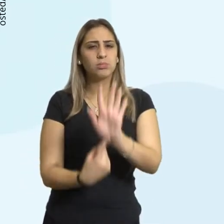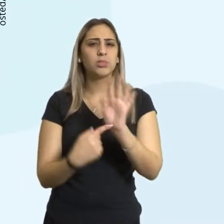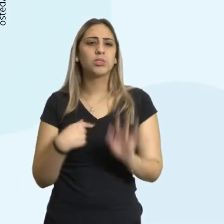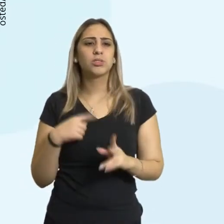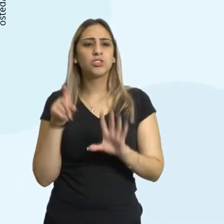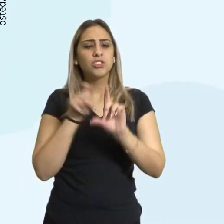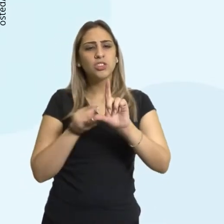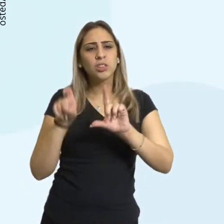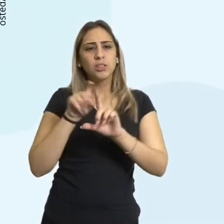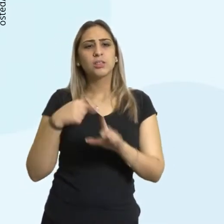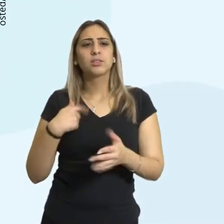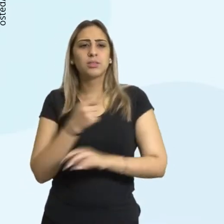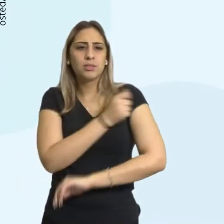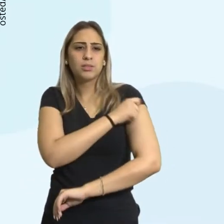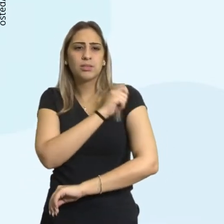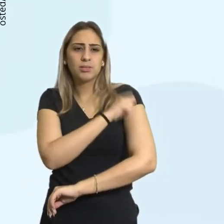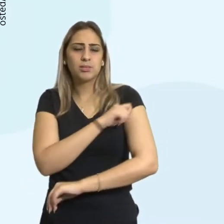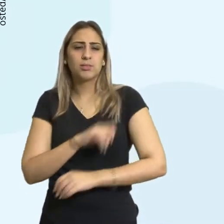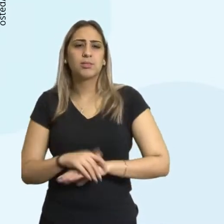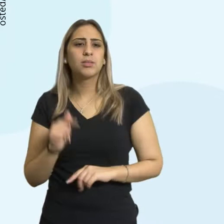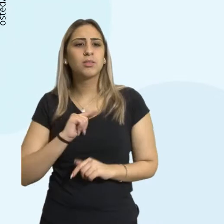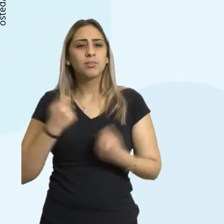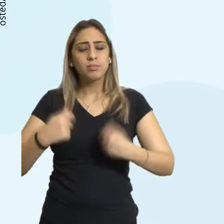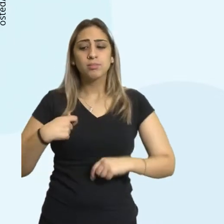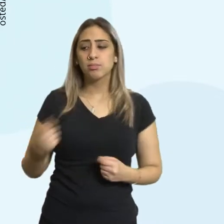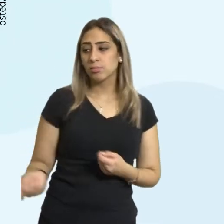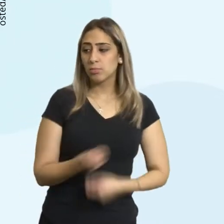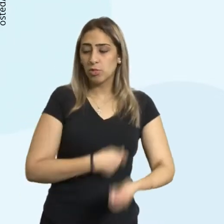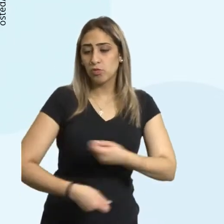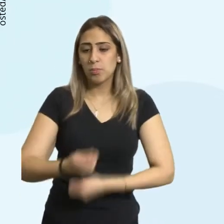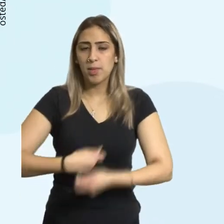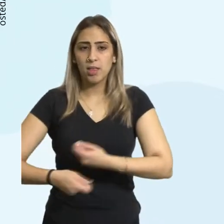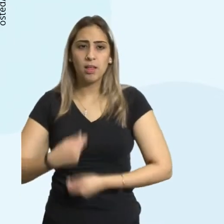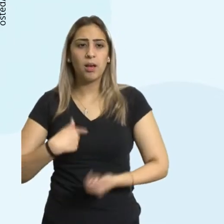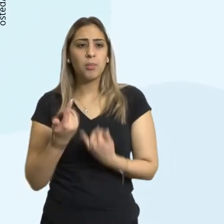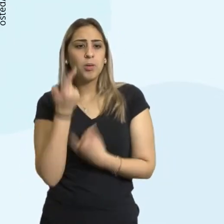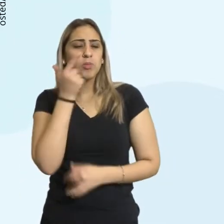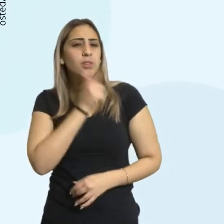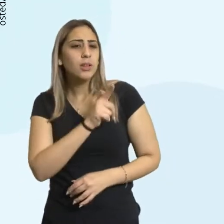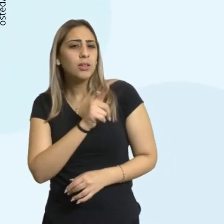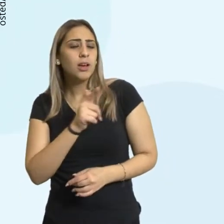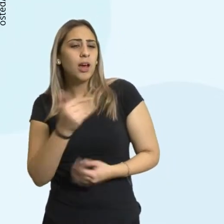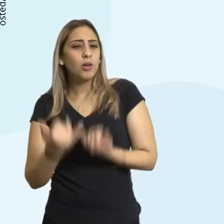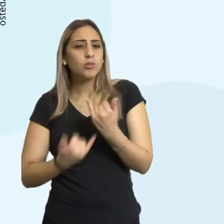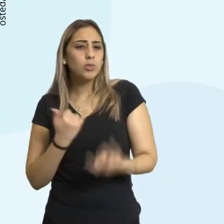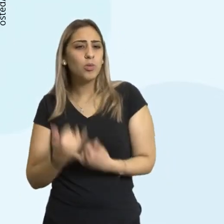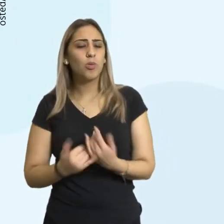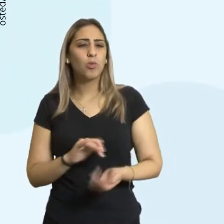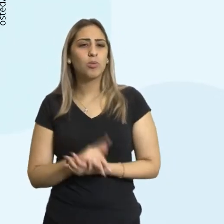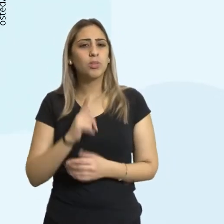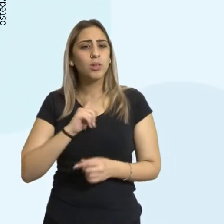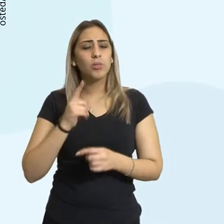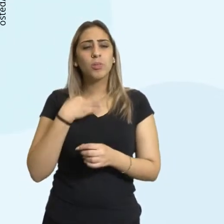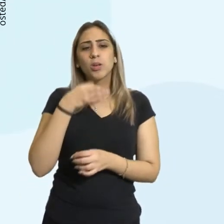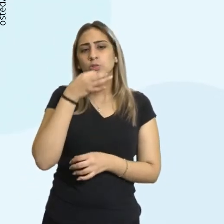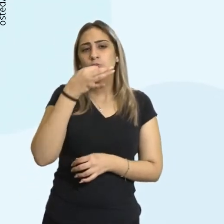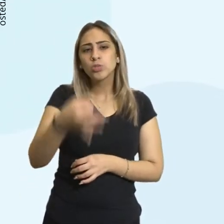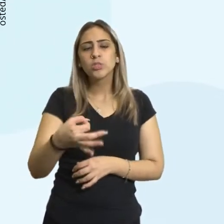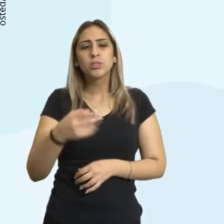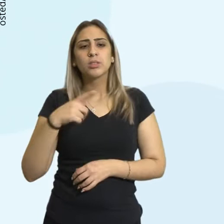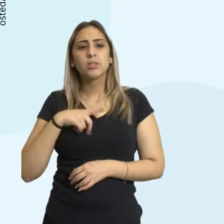digitais que os alunos acabem tendo que se movimentar para poder ganhar o joguinho aqui a gente tem uma sugestão por